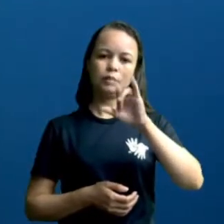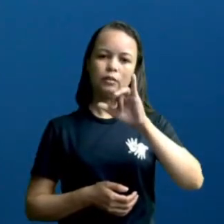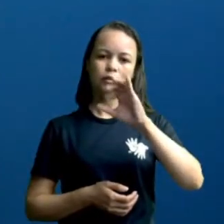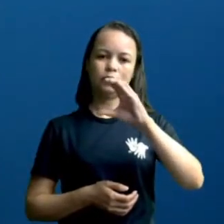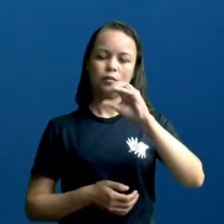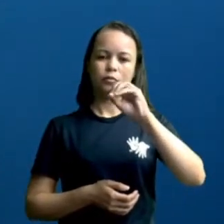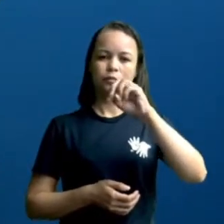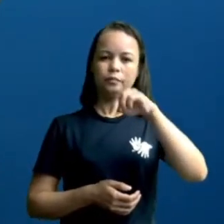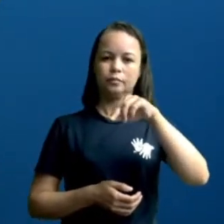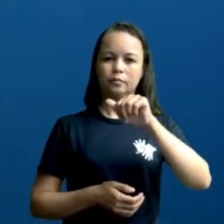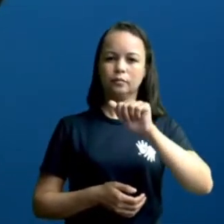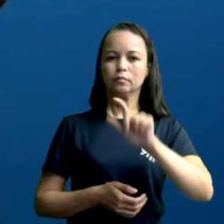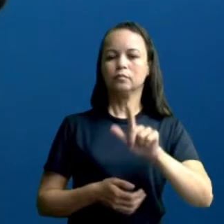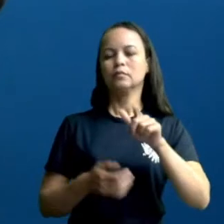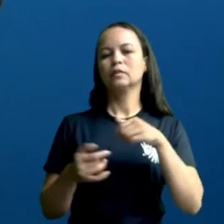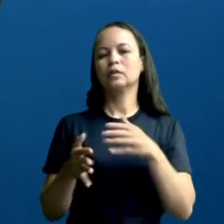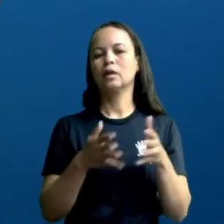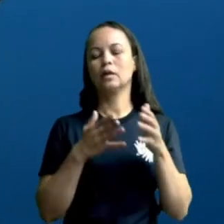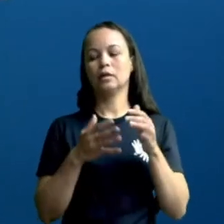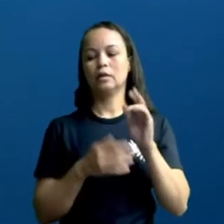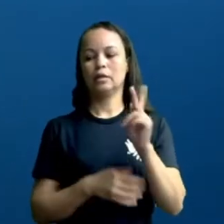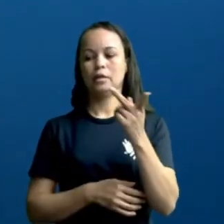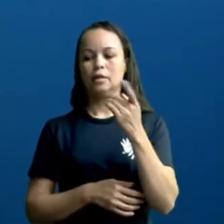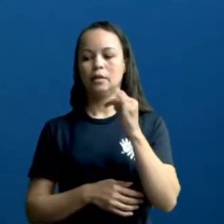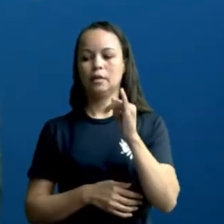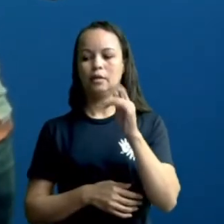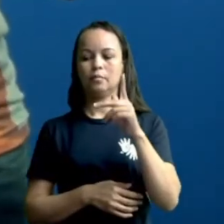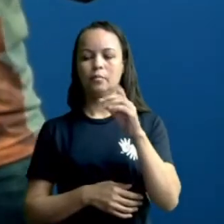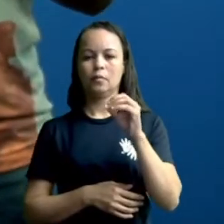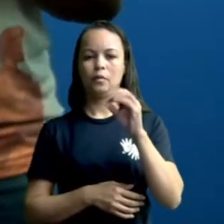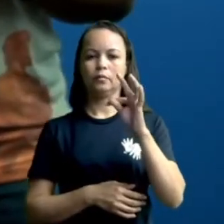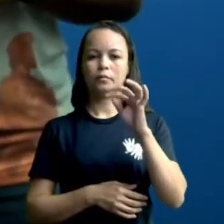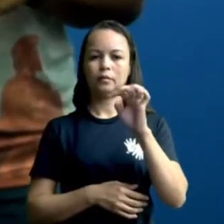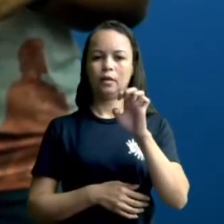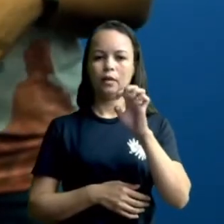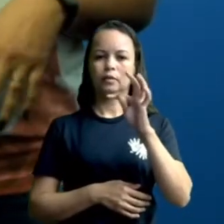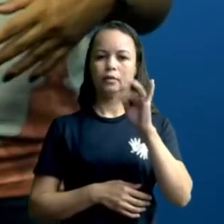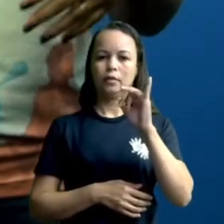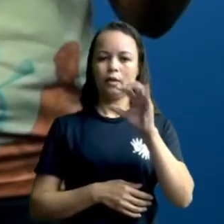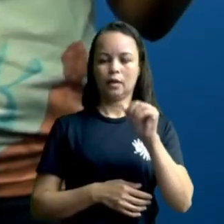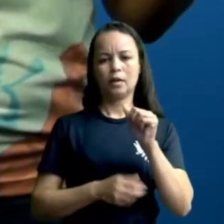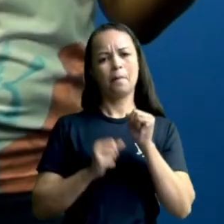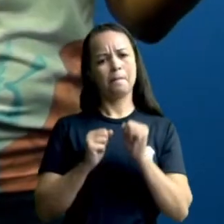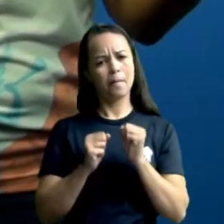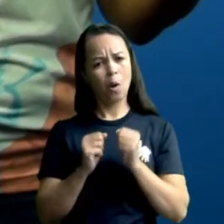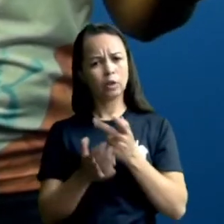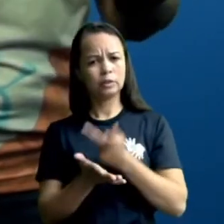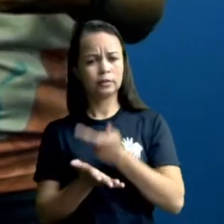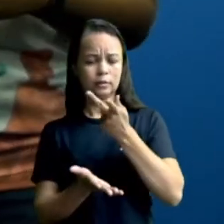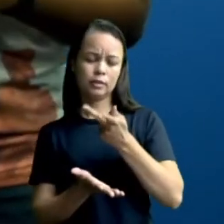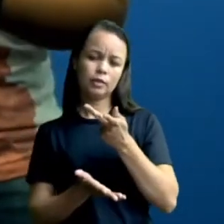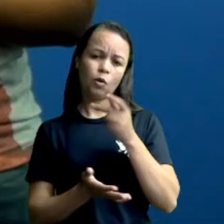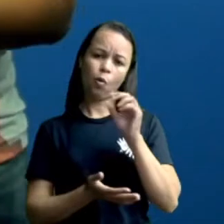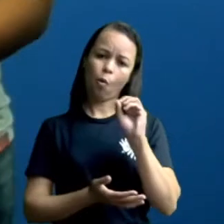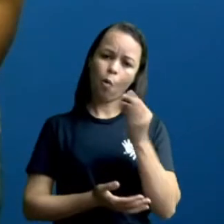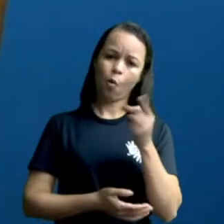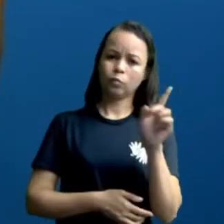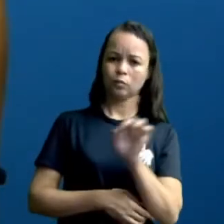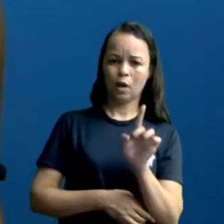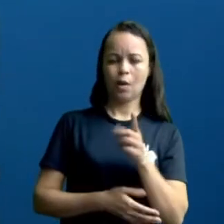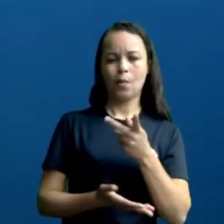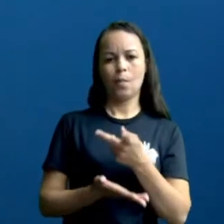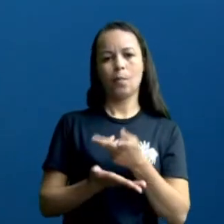ou ações hipotéticas, que pode ou não acontecer. É uma hipótese. Quando eu digo